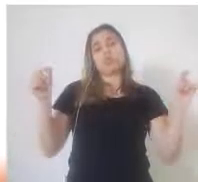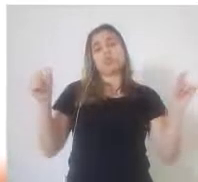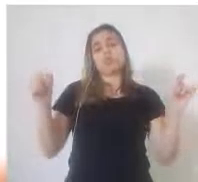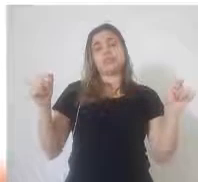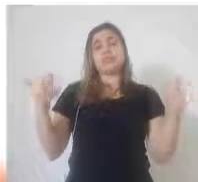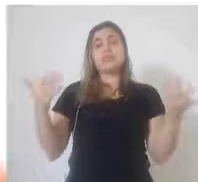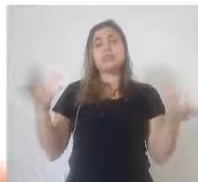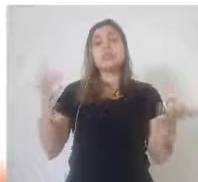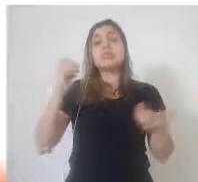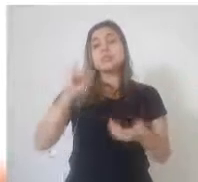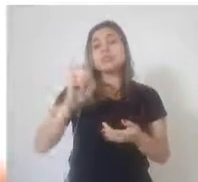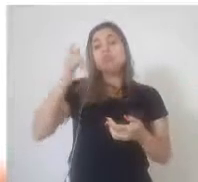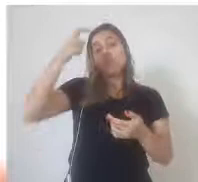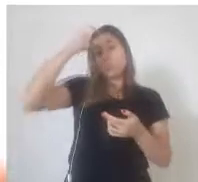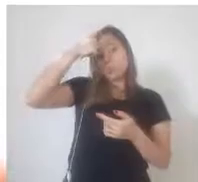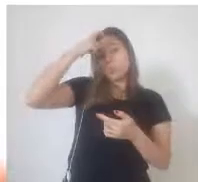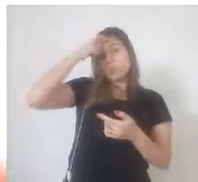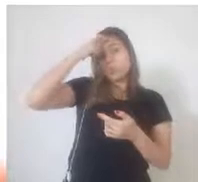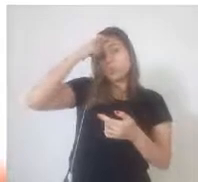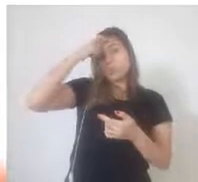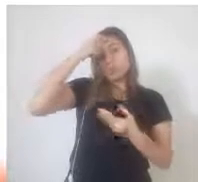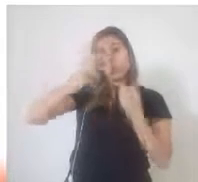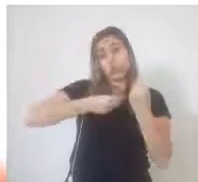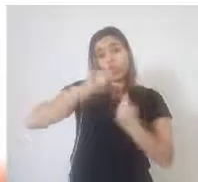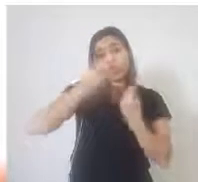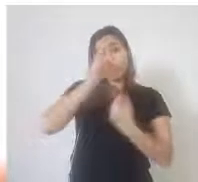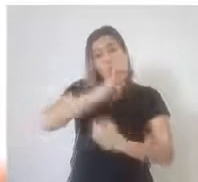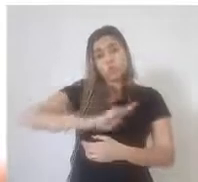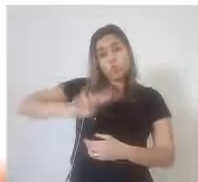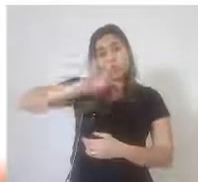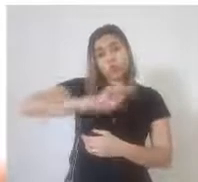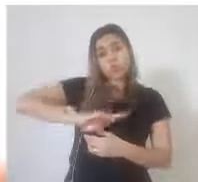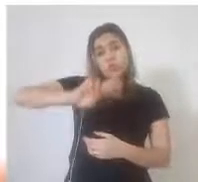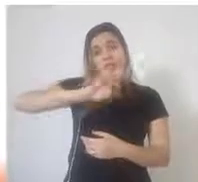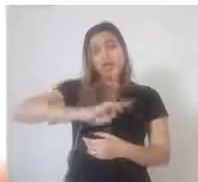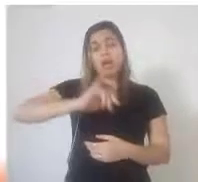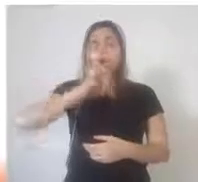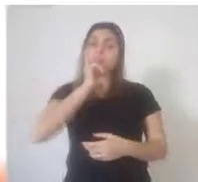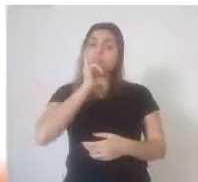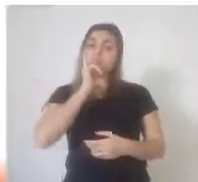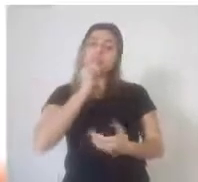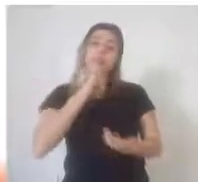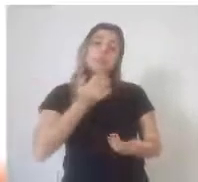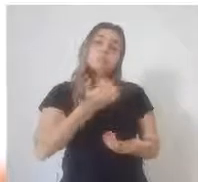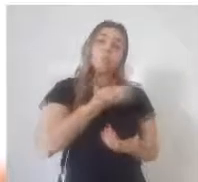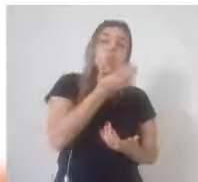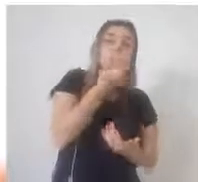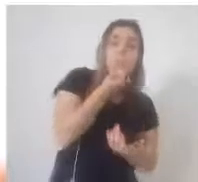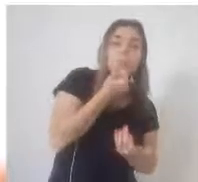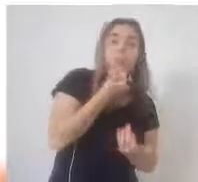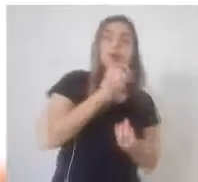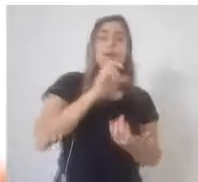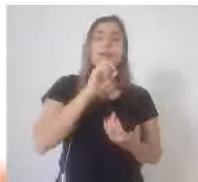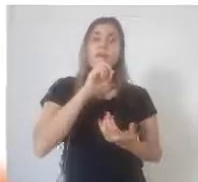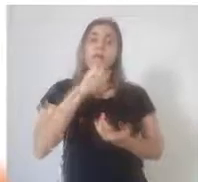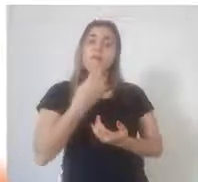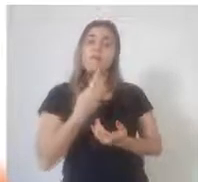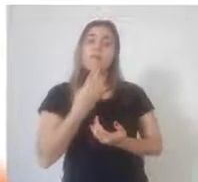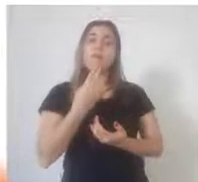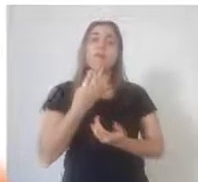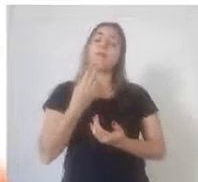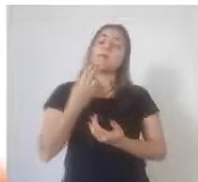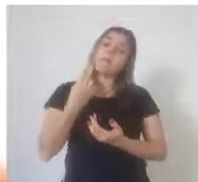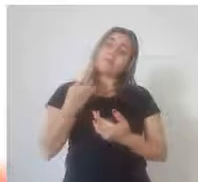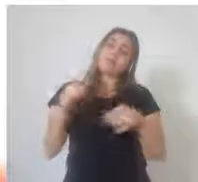quais delas, né? Fazendo escolhas mais conscientes na hora de consumir, seja consumir produtos